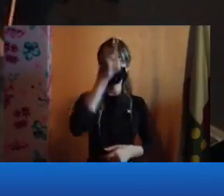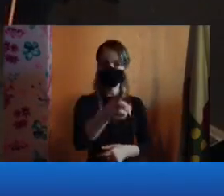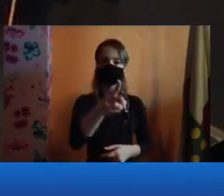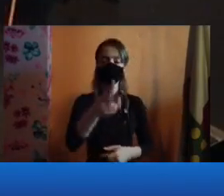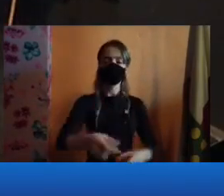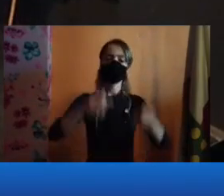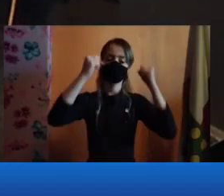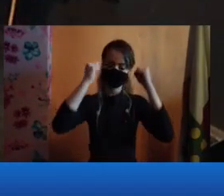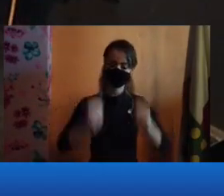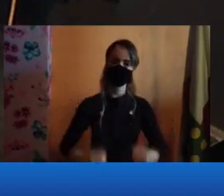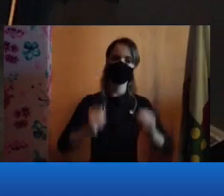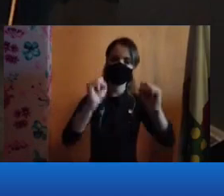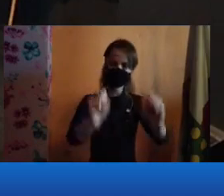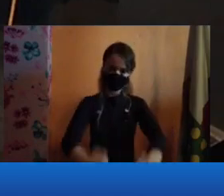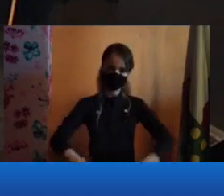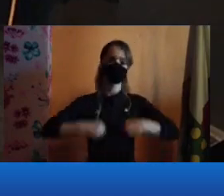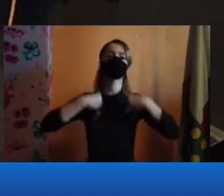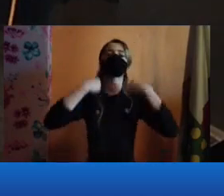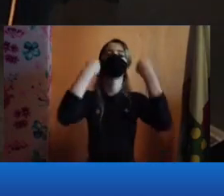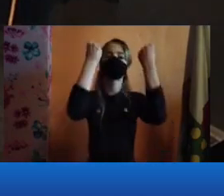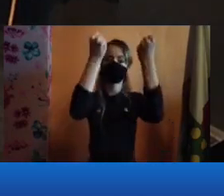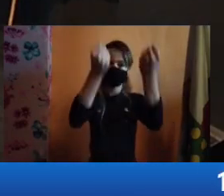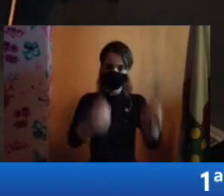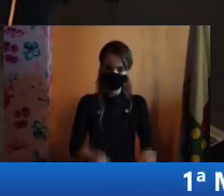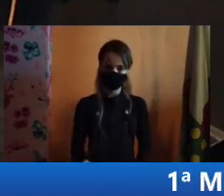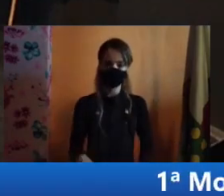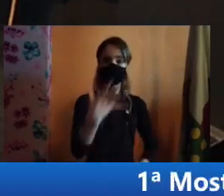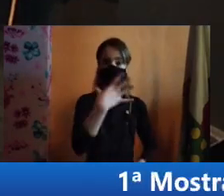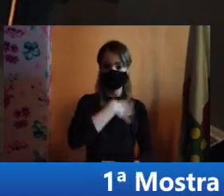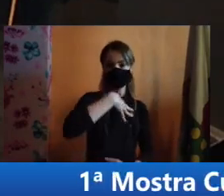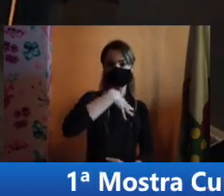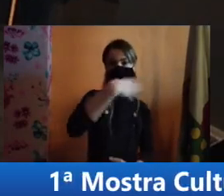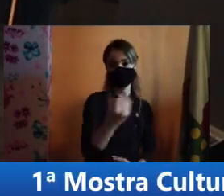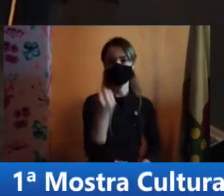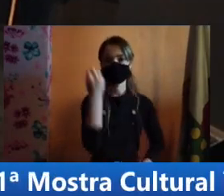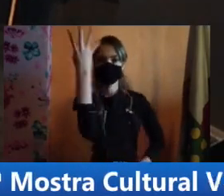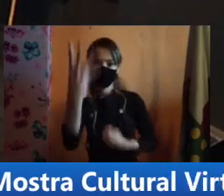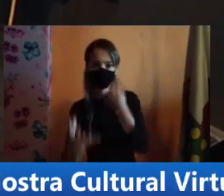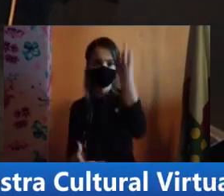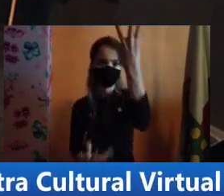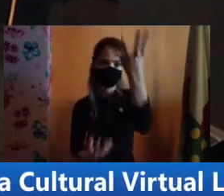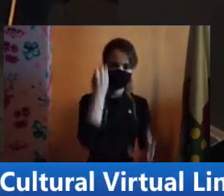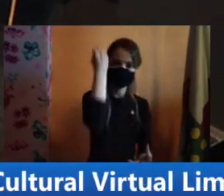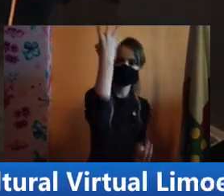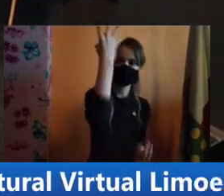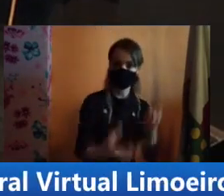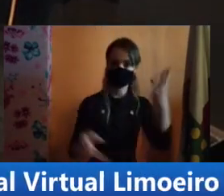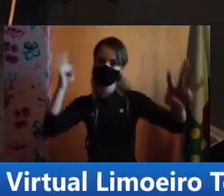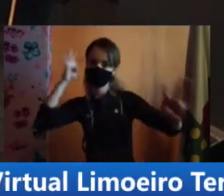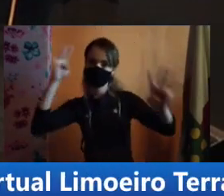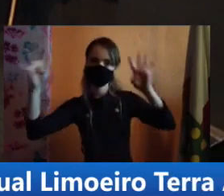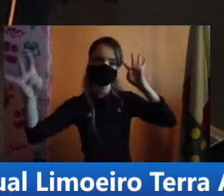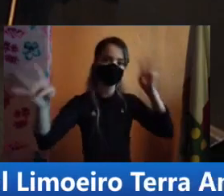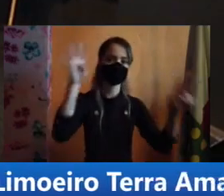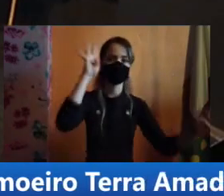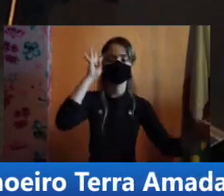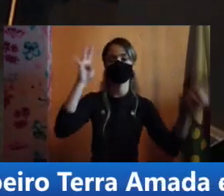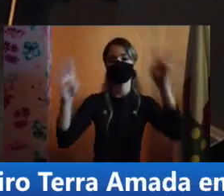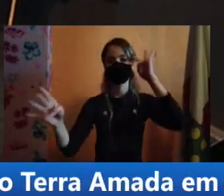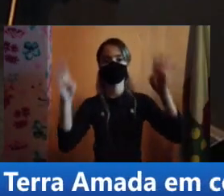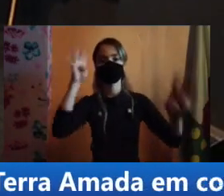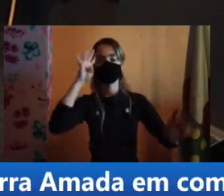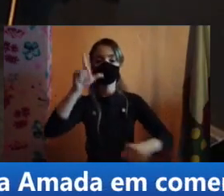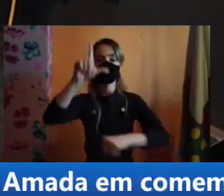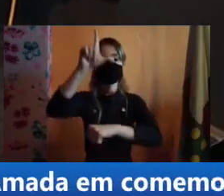verde forte, robusta altaneira, de teus filhos é ardente